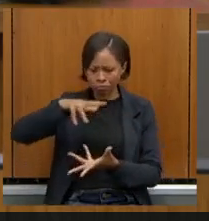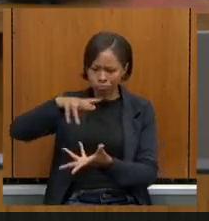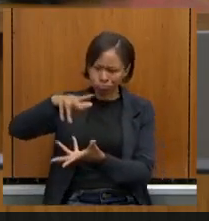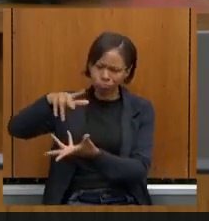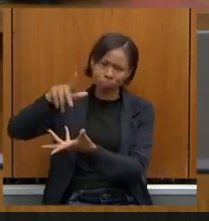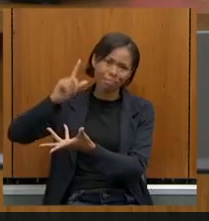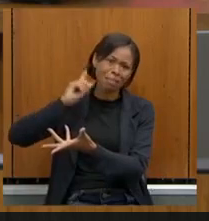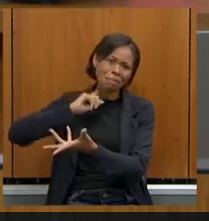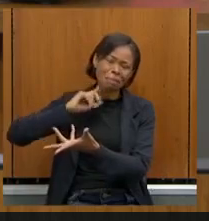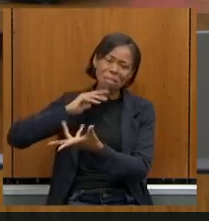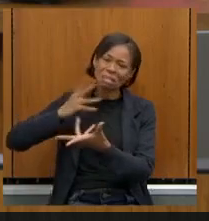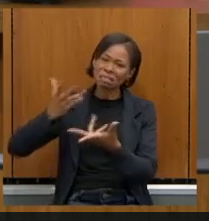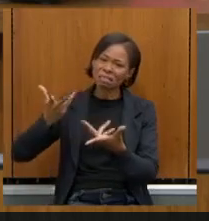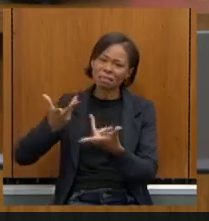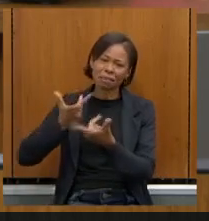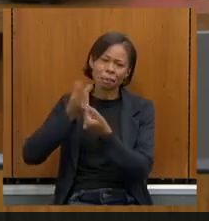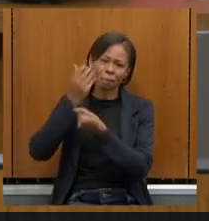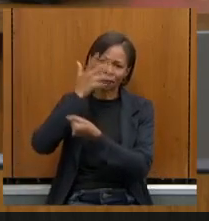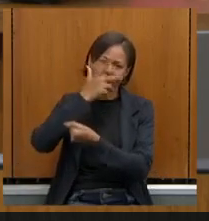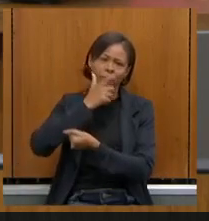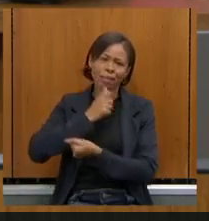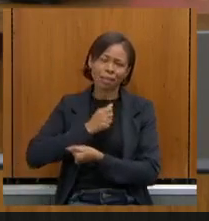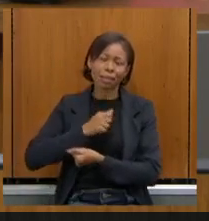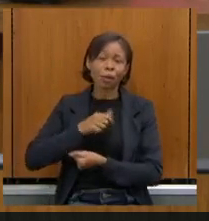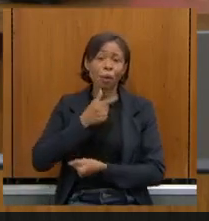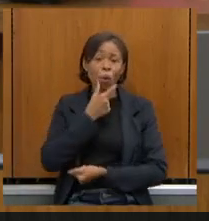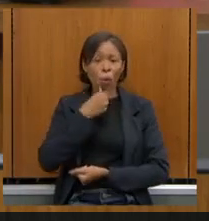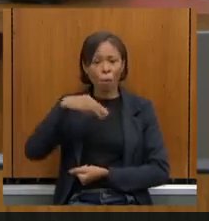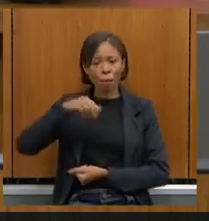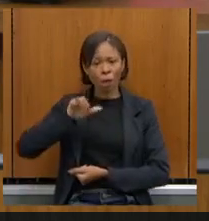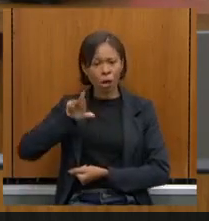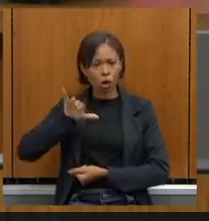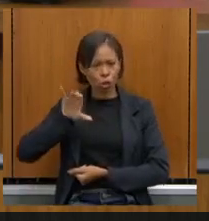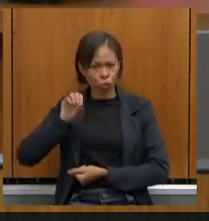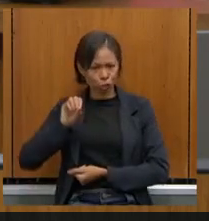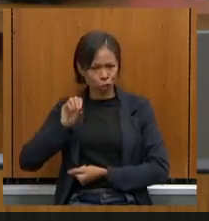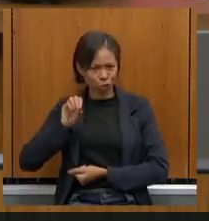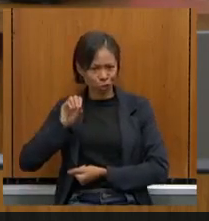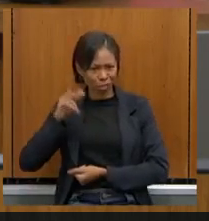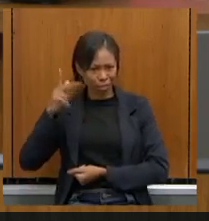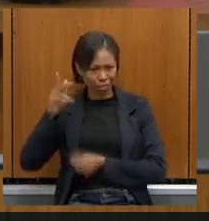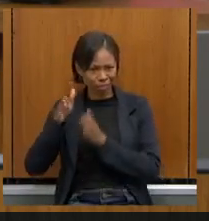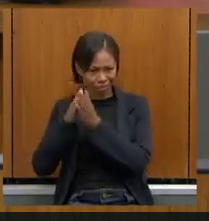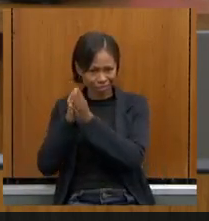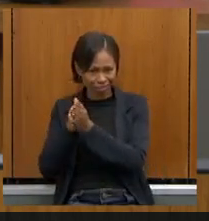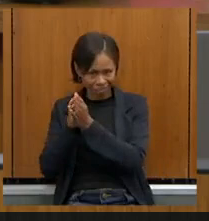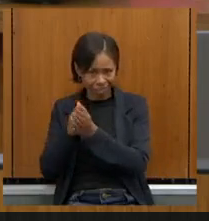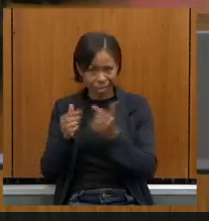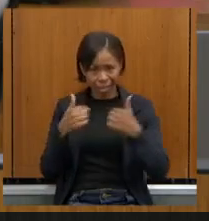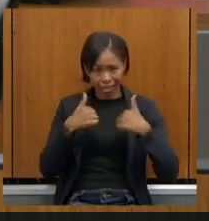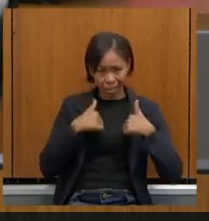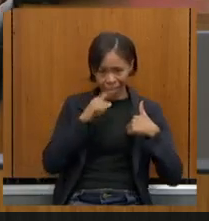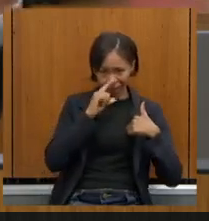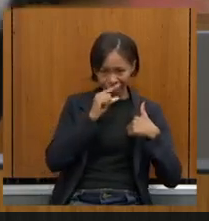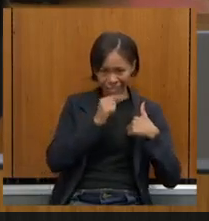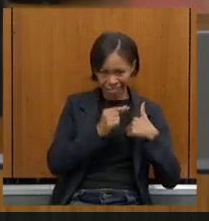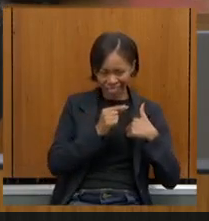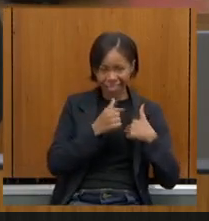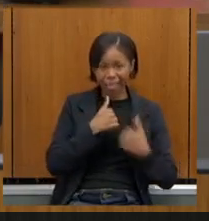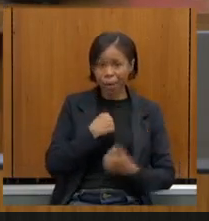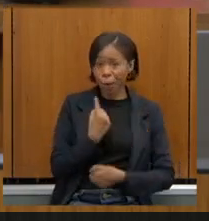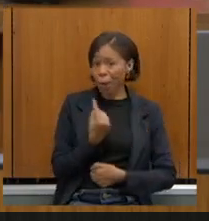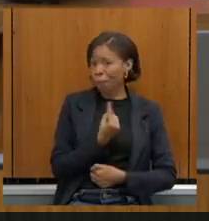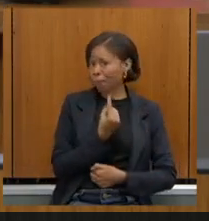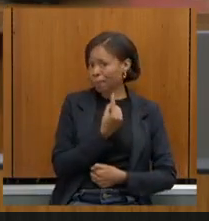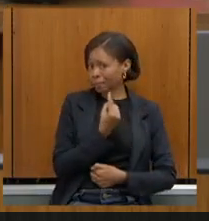impressionante a beleza desse lugar. E o Maurício é do Jequitinhon e eu sou do Triângulo. Você sabe que eu sou o primeiro secretário de cultura que não